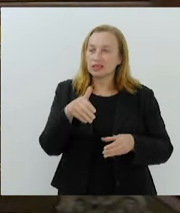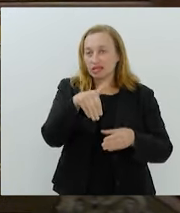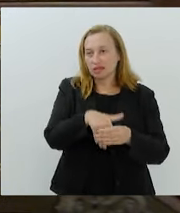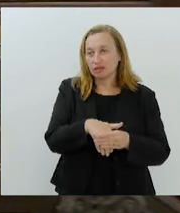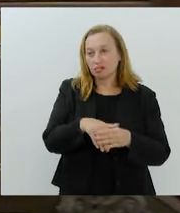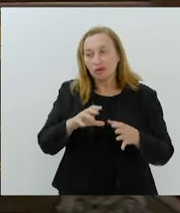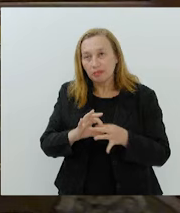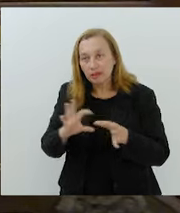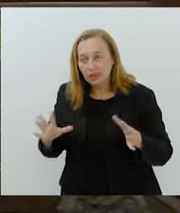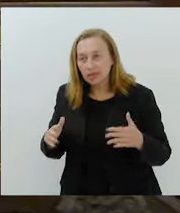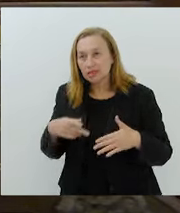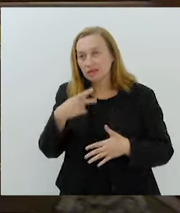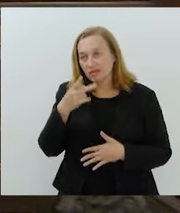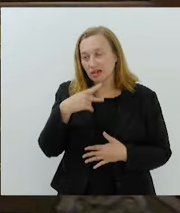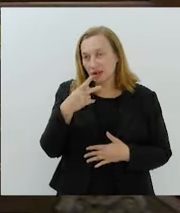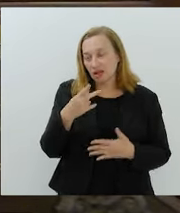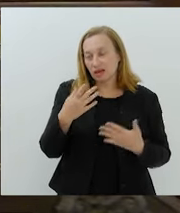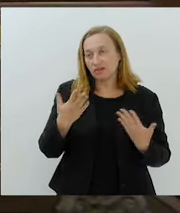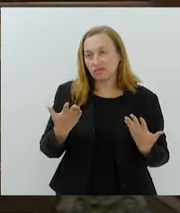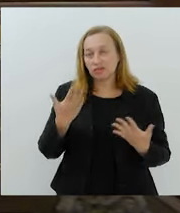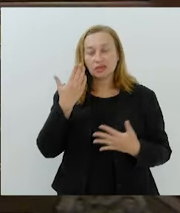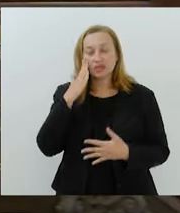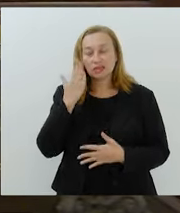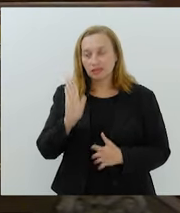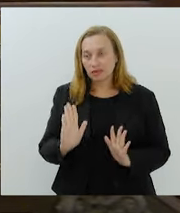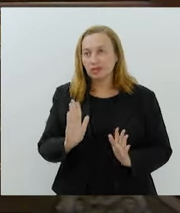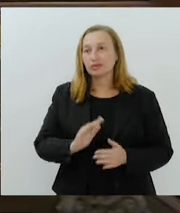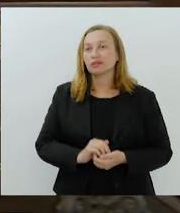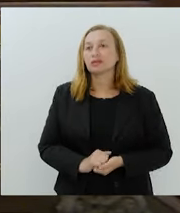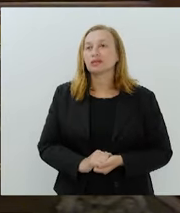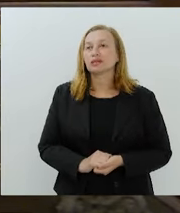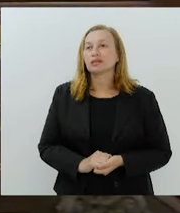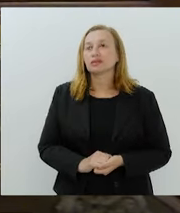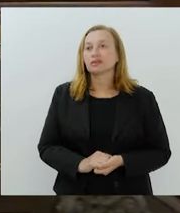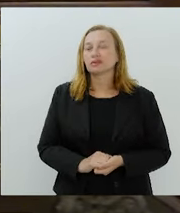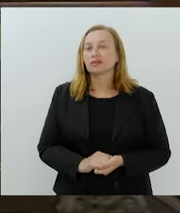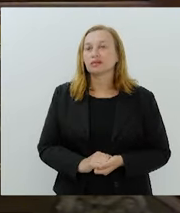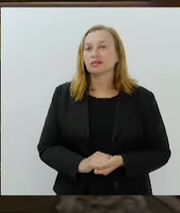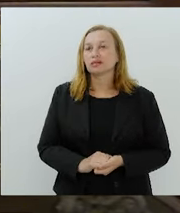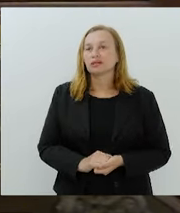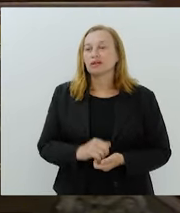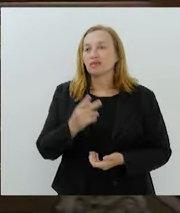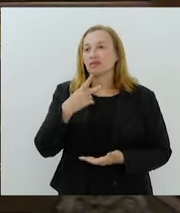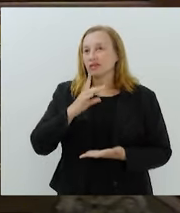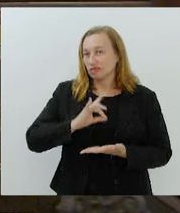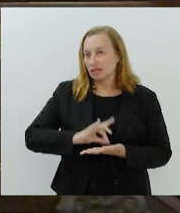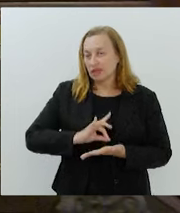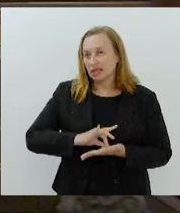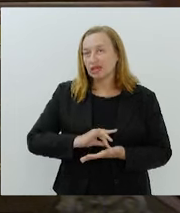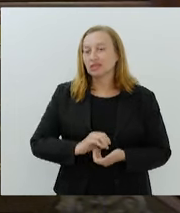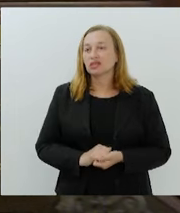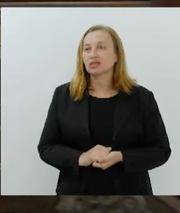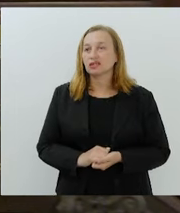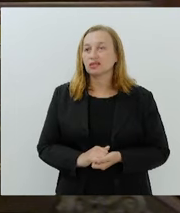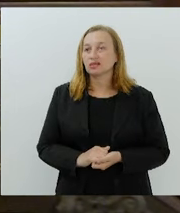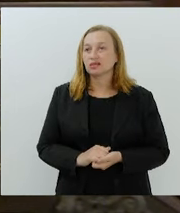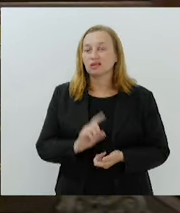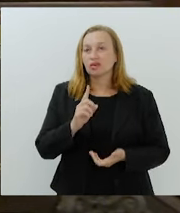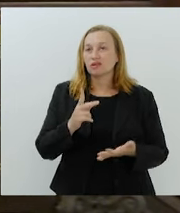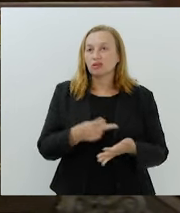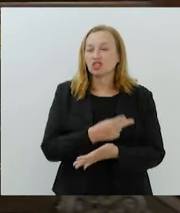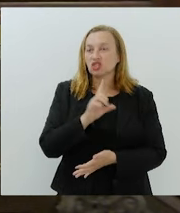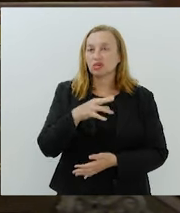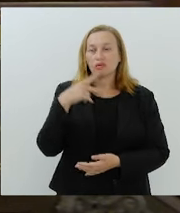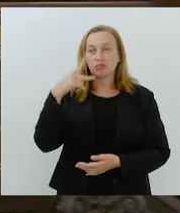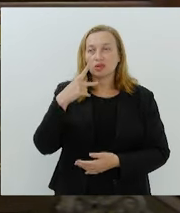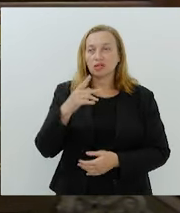aqui a inconfidência, uma impressão, sem a pretensão de estar dizendo uma verdade absoluta, e não ocorre só entre políticos do Rio